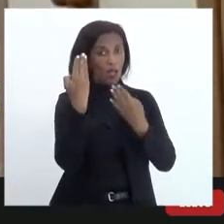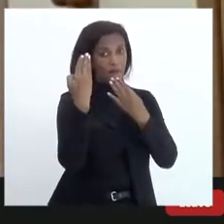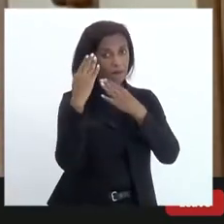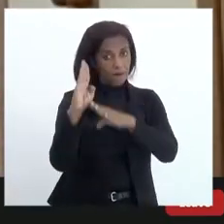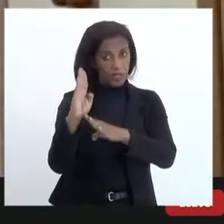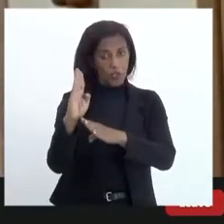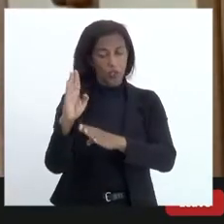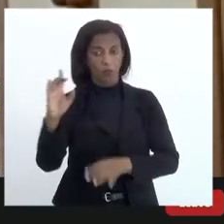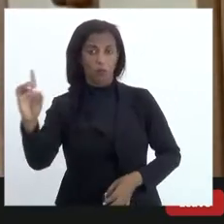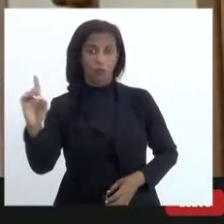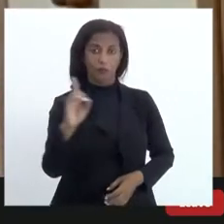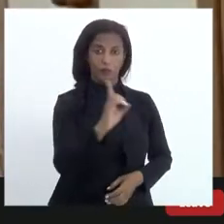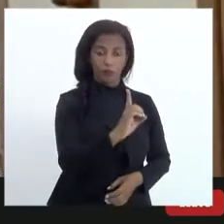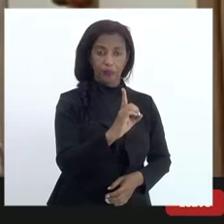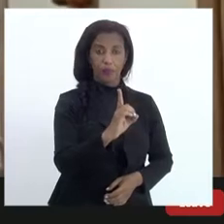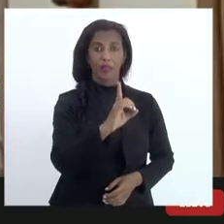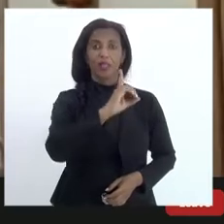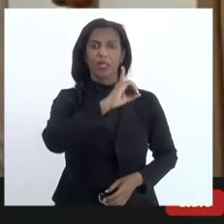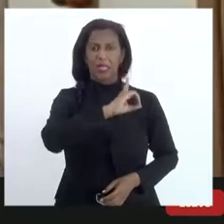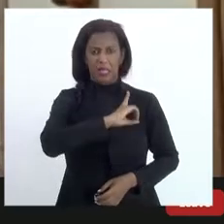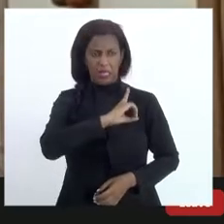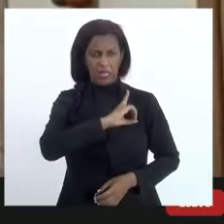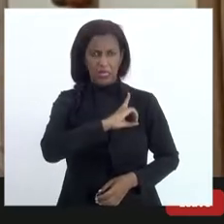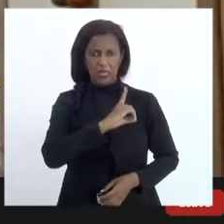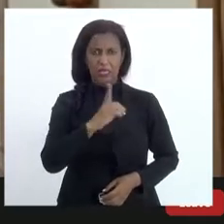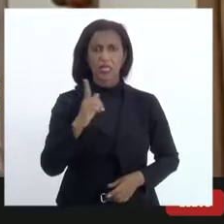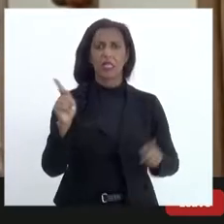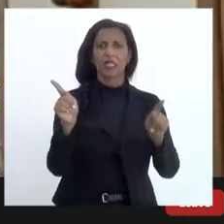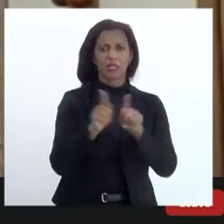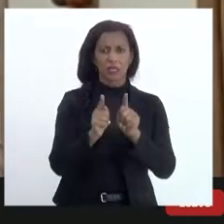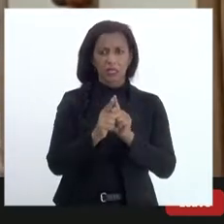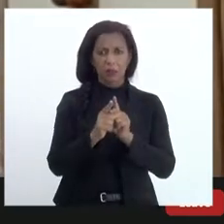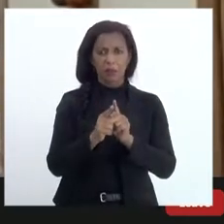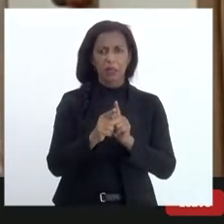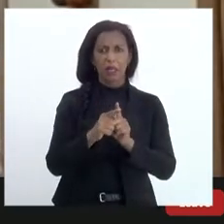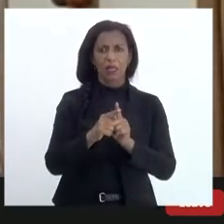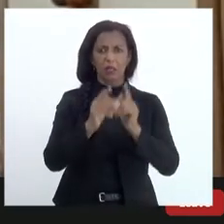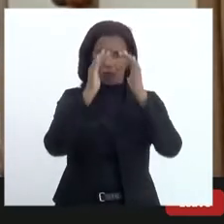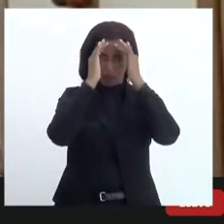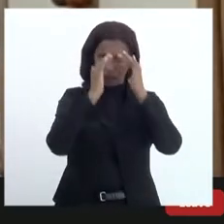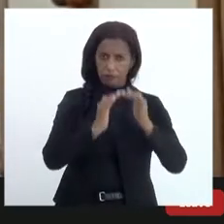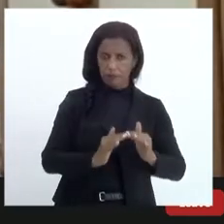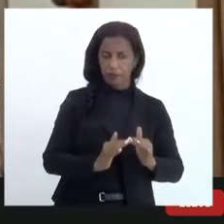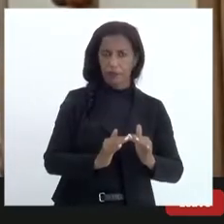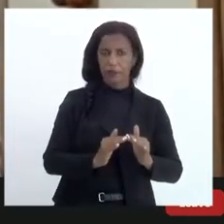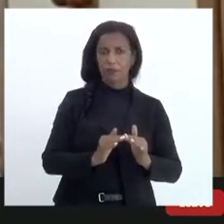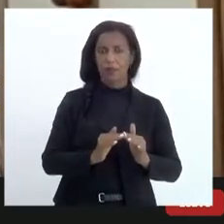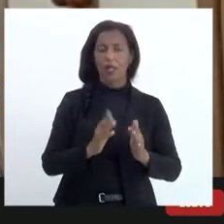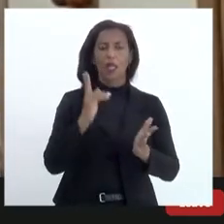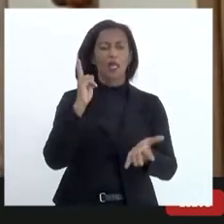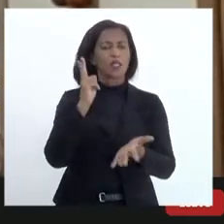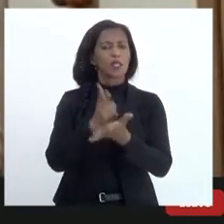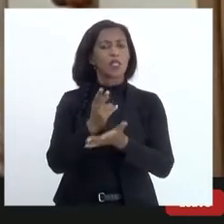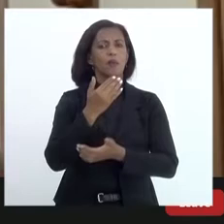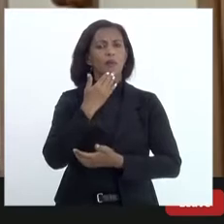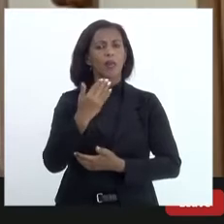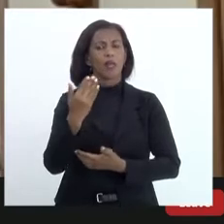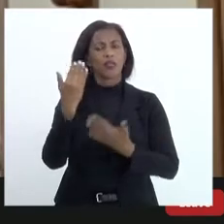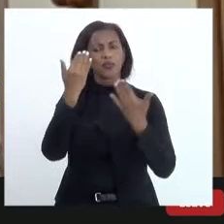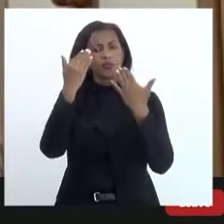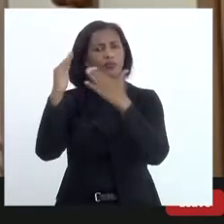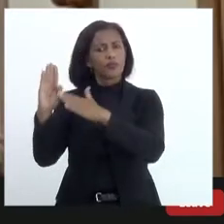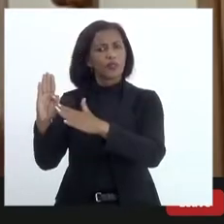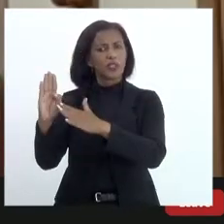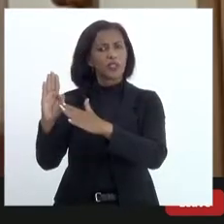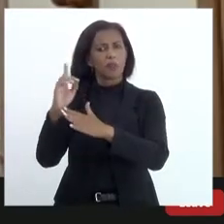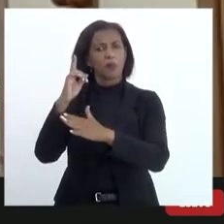vai à delegacia, ela tem tido um atendimento, a gente sempre pede para que a vítima, sempre que possível, claro, tem a questão